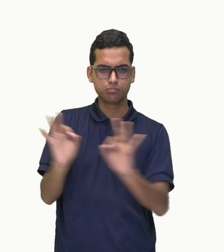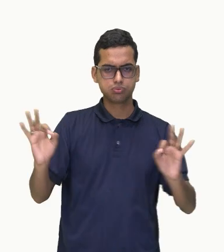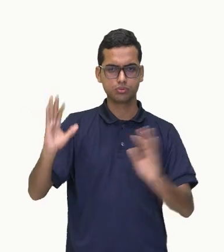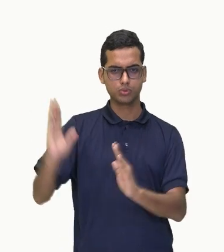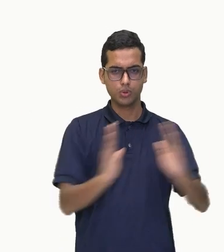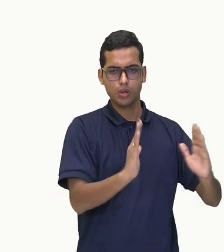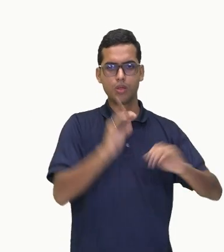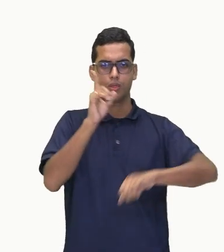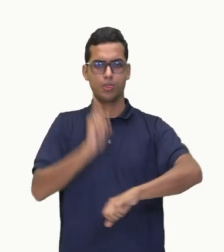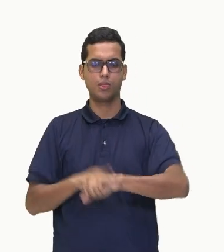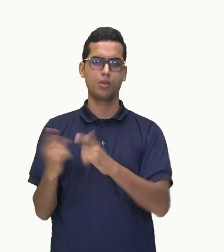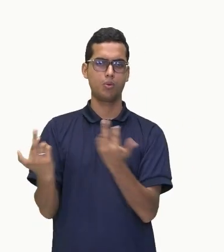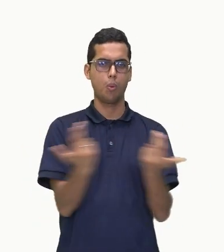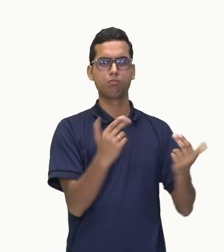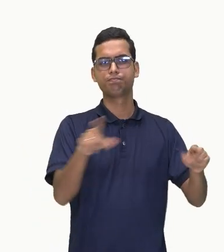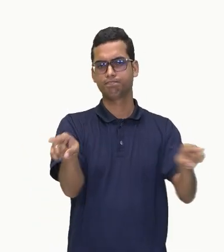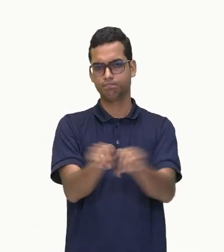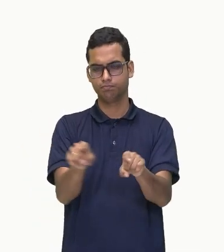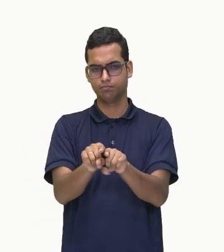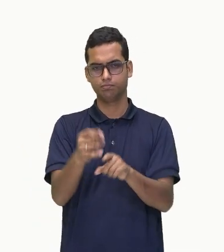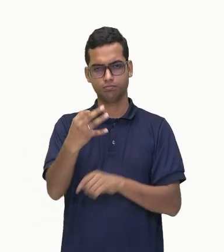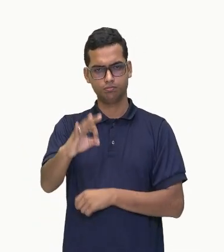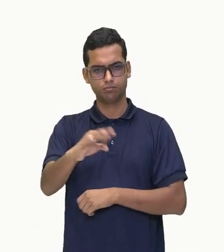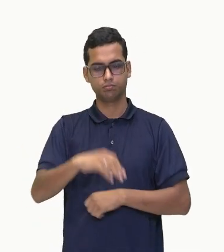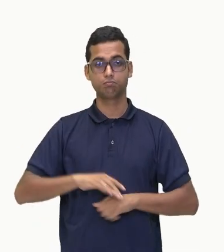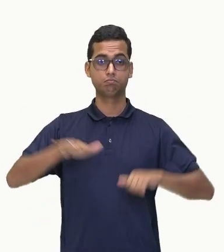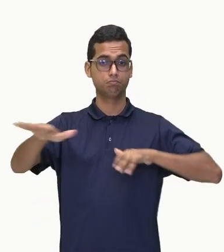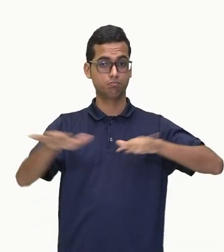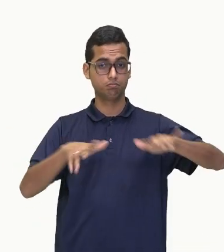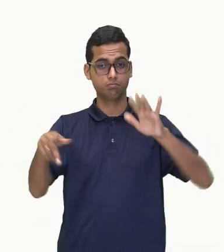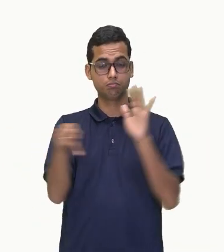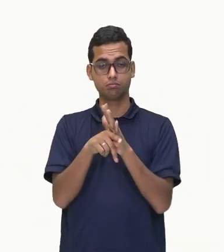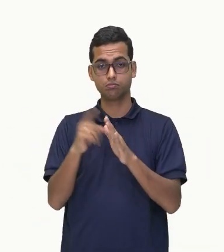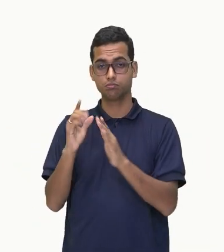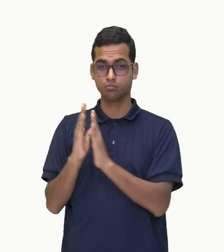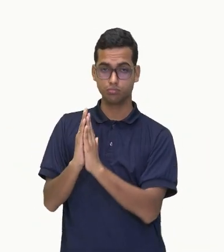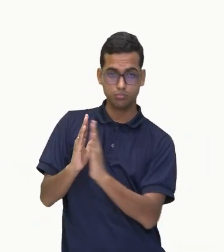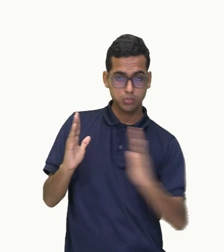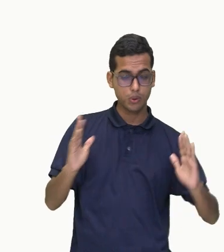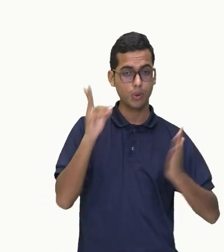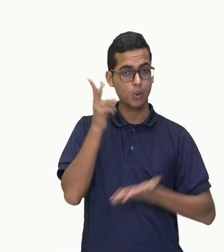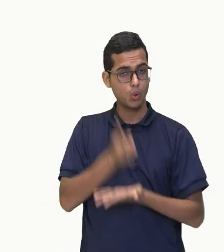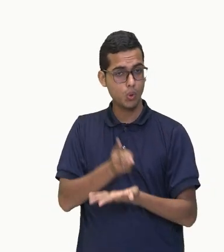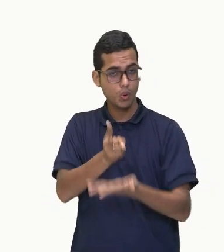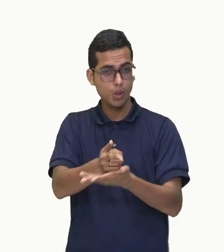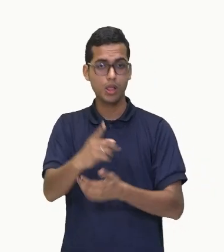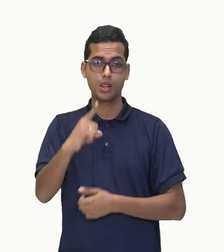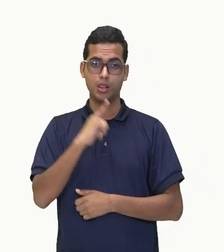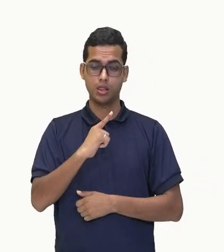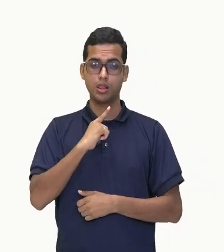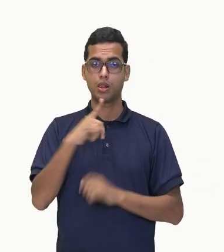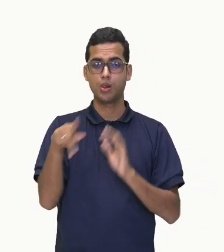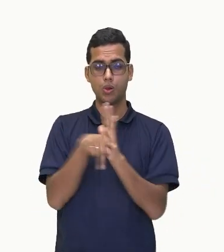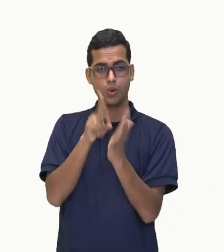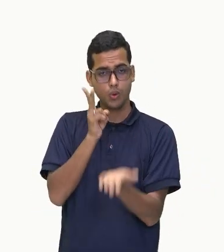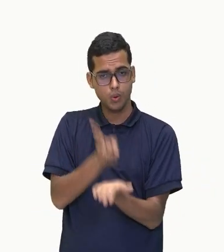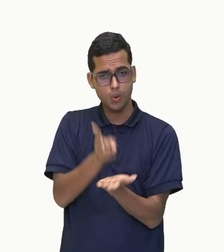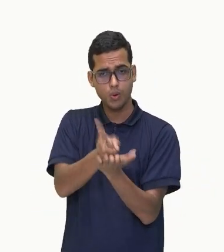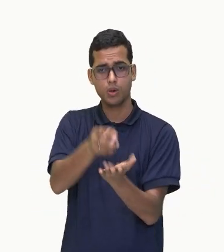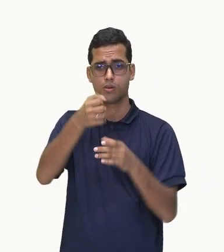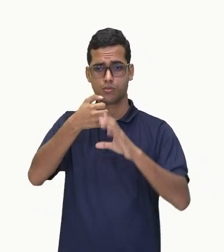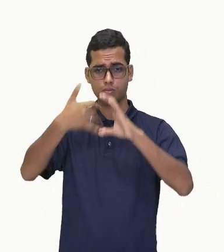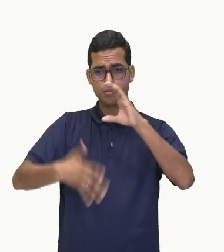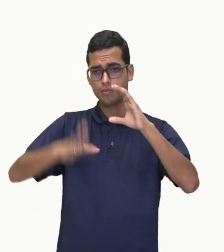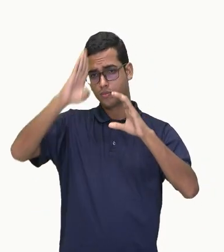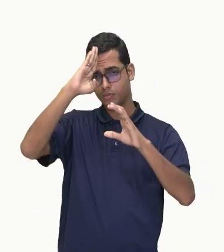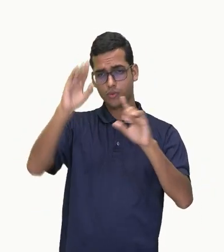intervalos de tempos iguais. Nesse movimento uniforme, ele tem uma função horária, que a principal característica